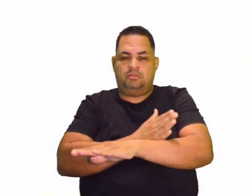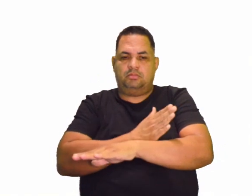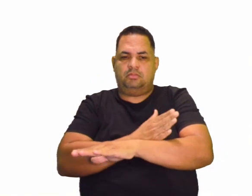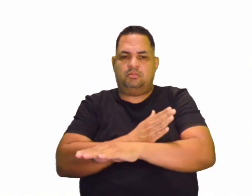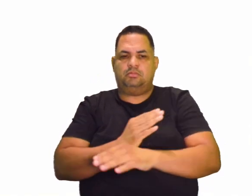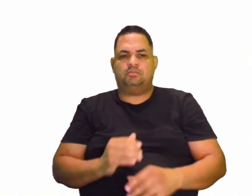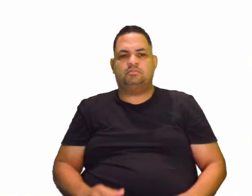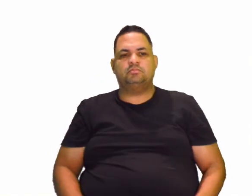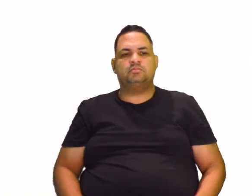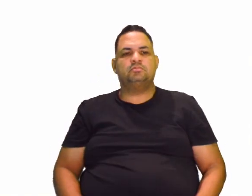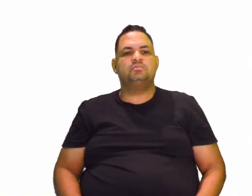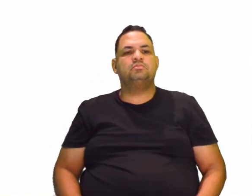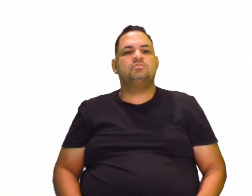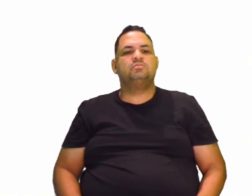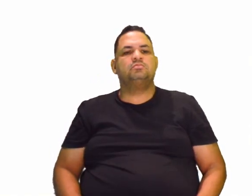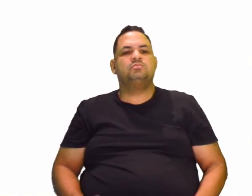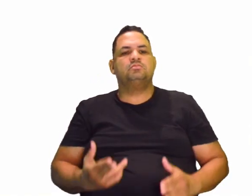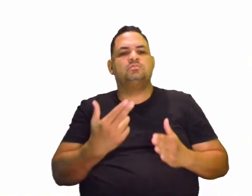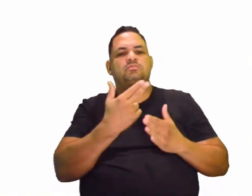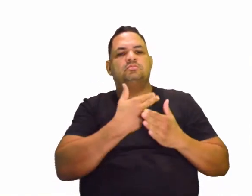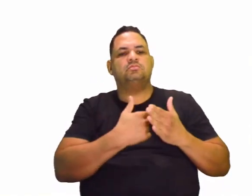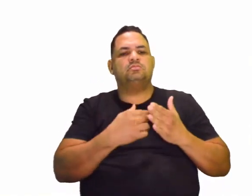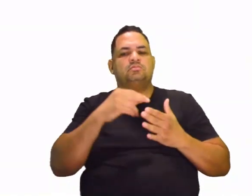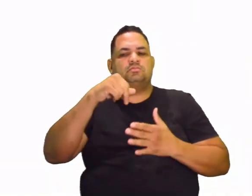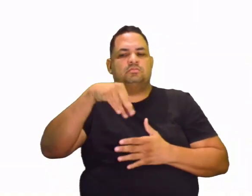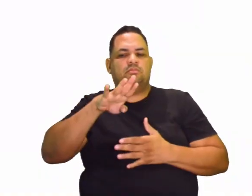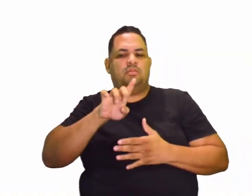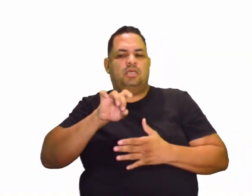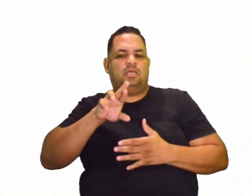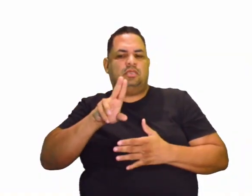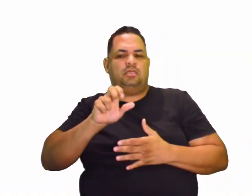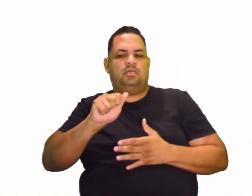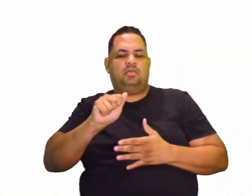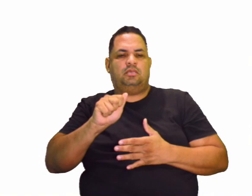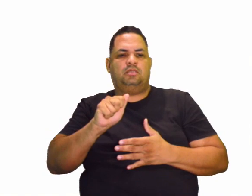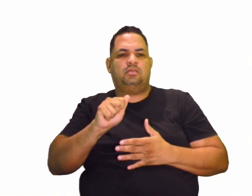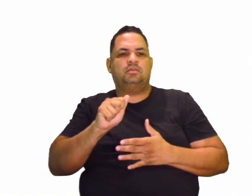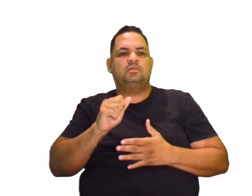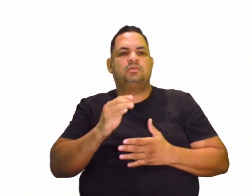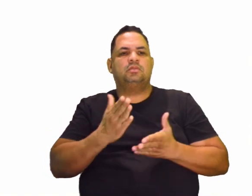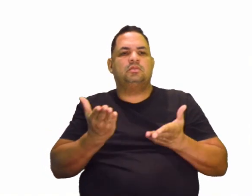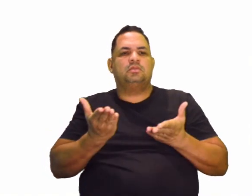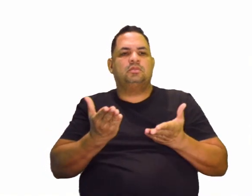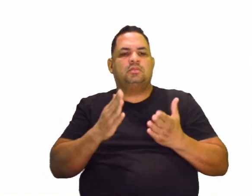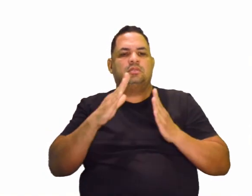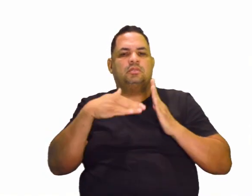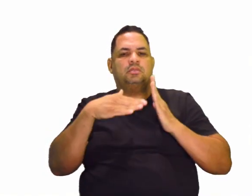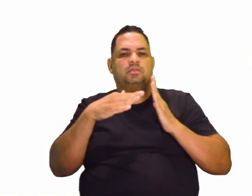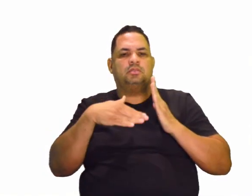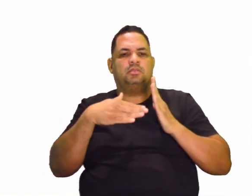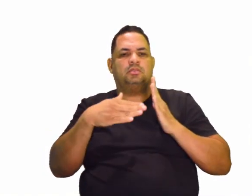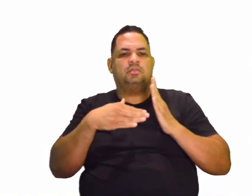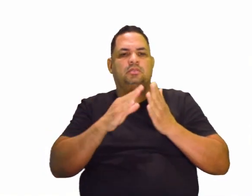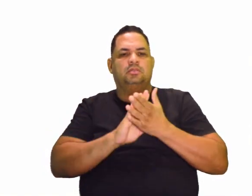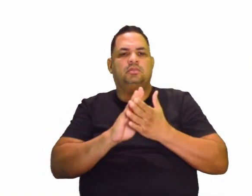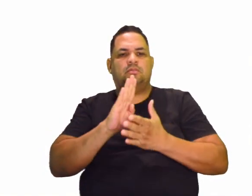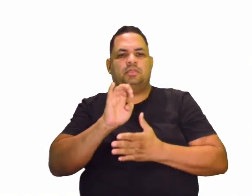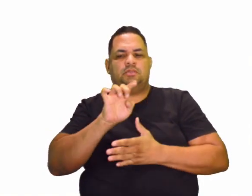um mosaico de Maria. Então, querido, as pinturas bizantinas